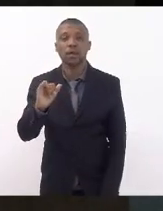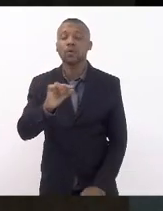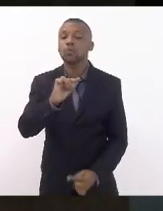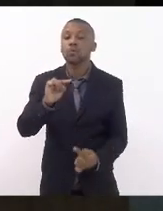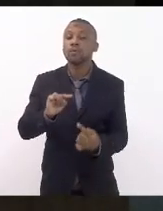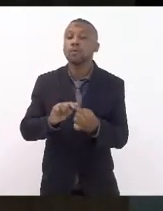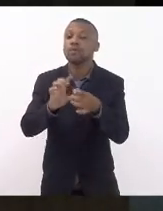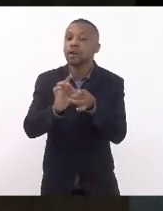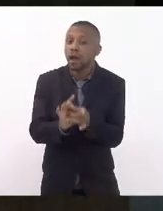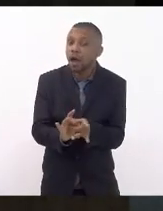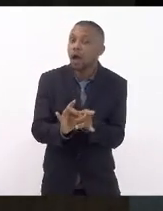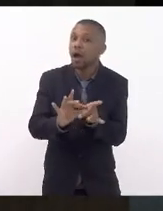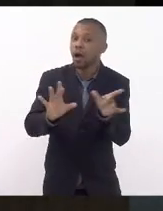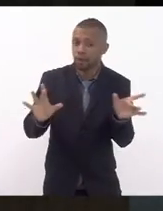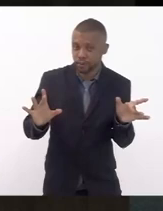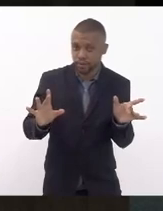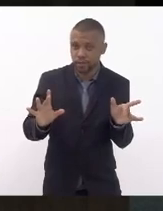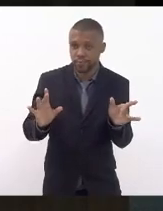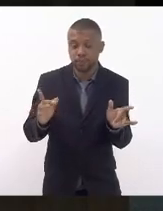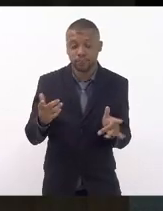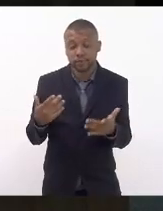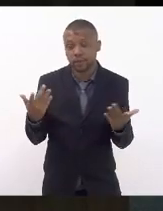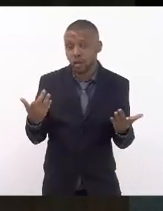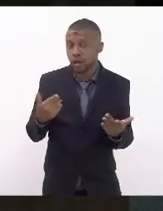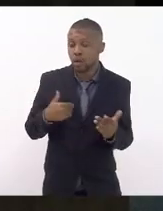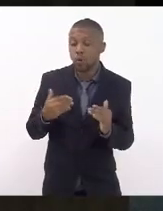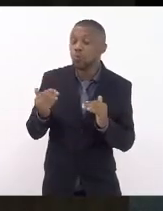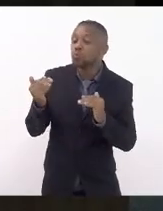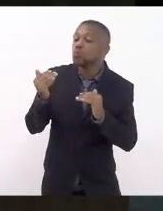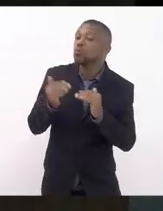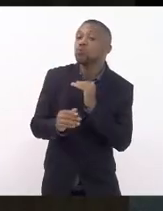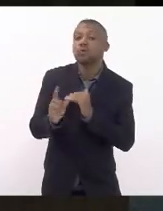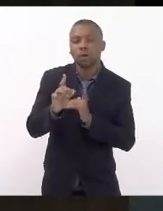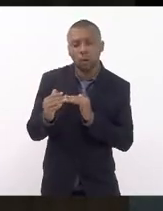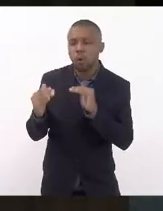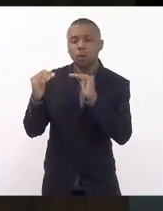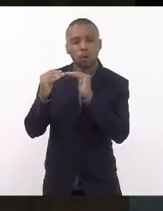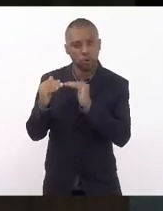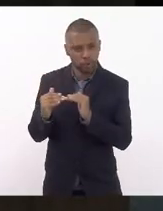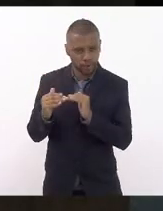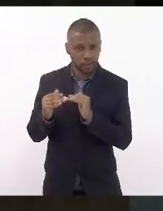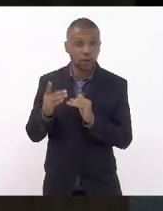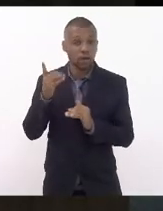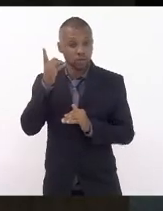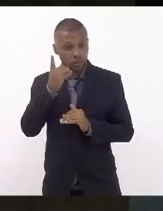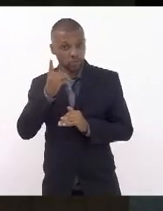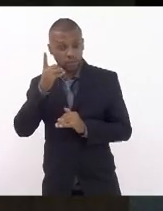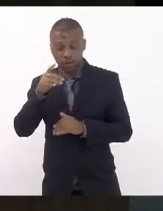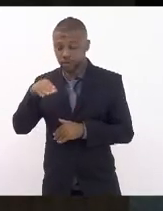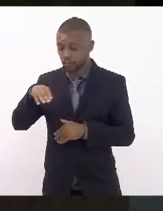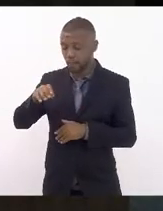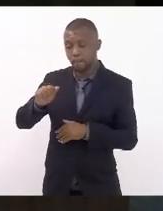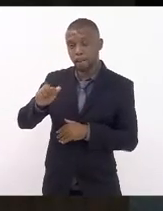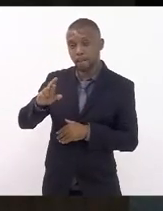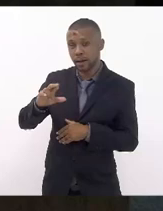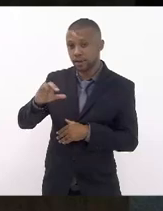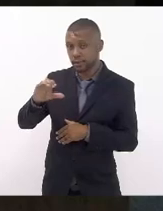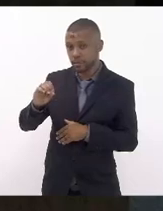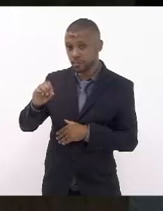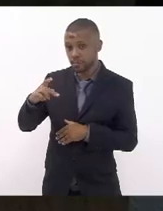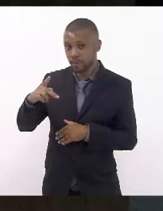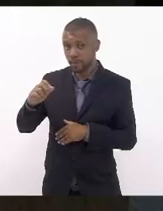autorizativo. E eu não discordei do deputado Márcio Pacheco,